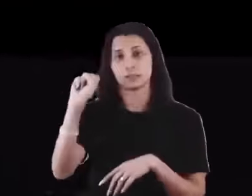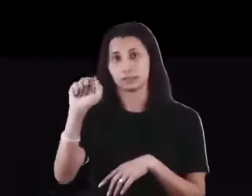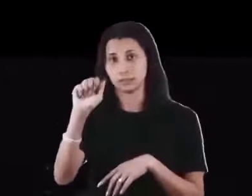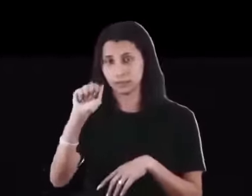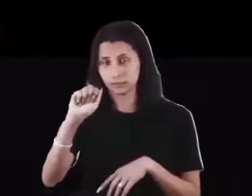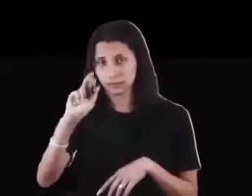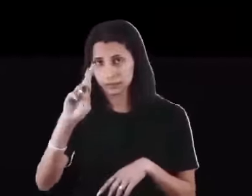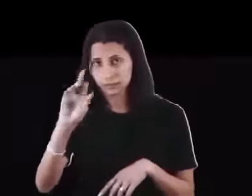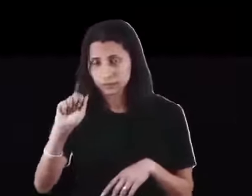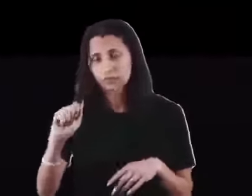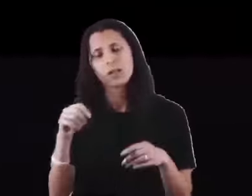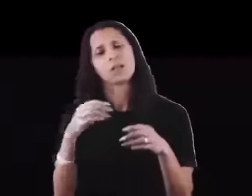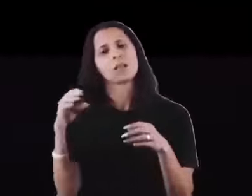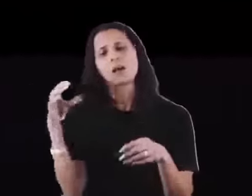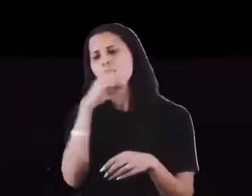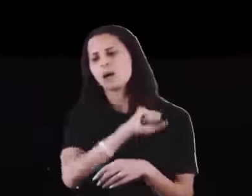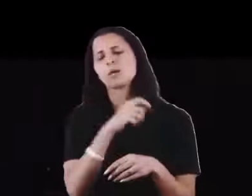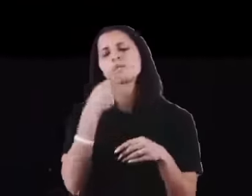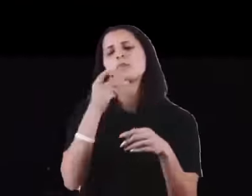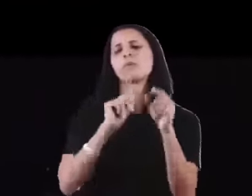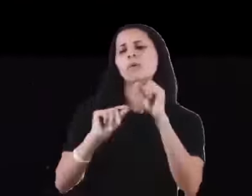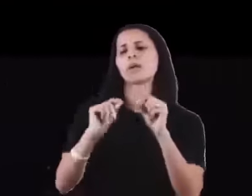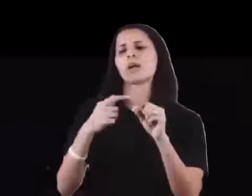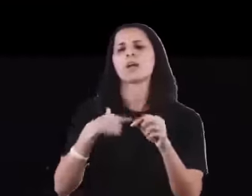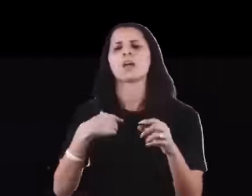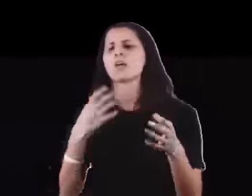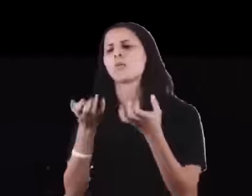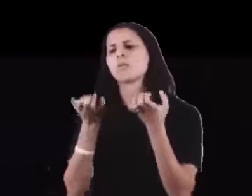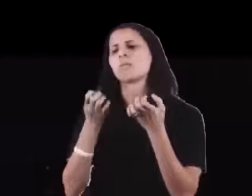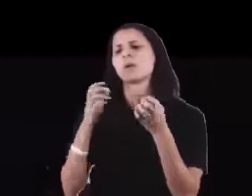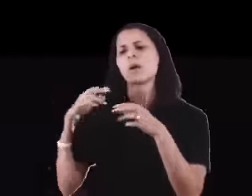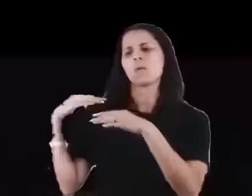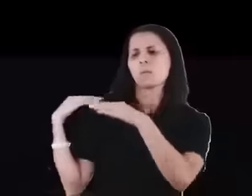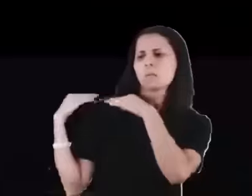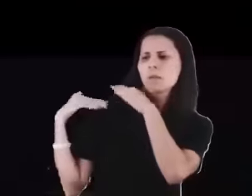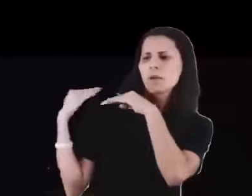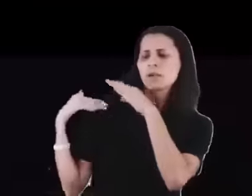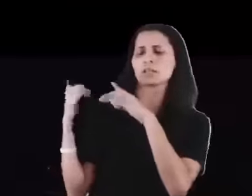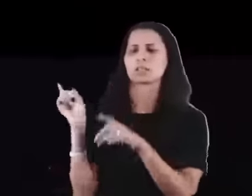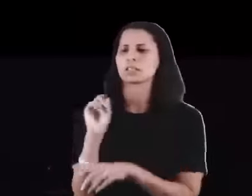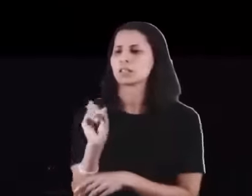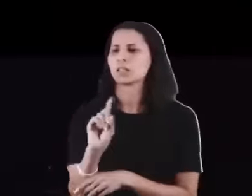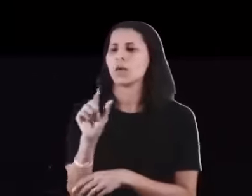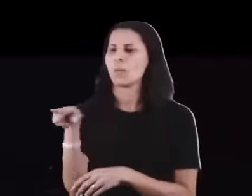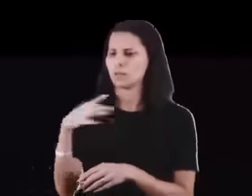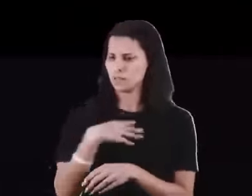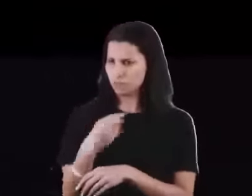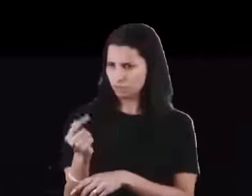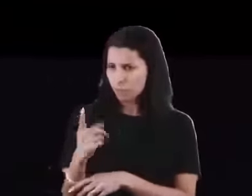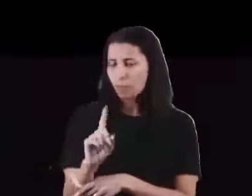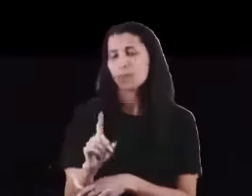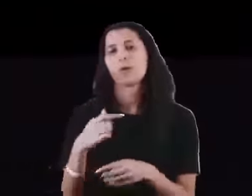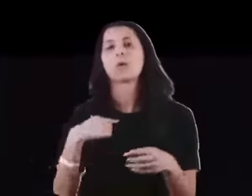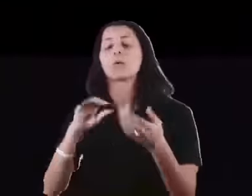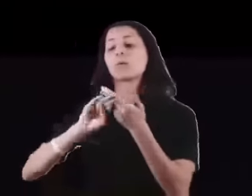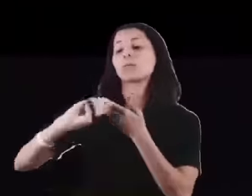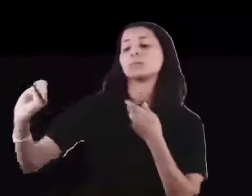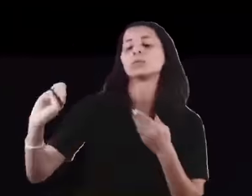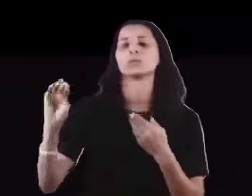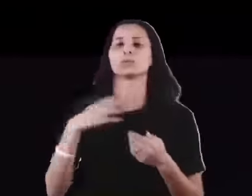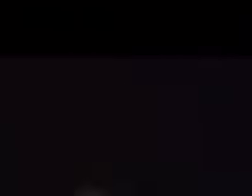disse assim não quero dar de sim fé herança não quero que esse menino tinha nada que eu quero esse menino longe do meu filho